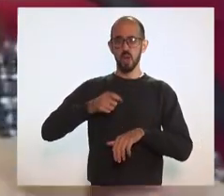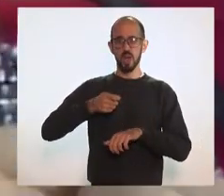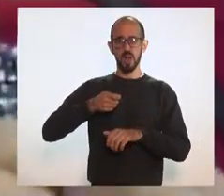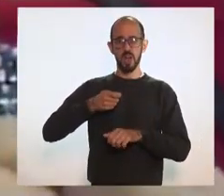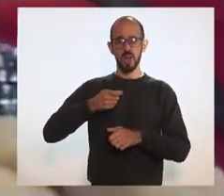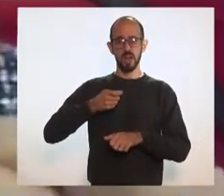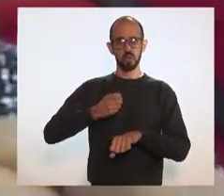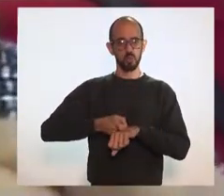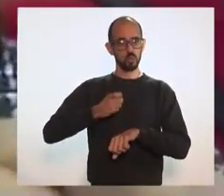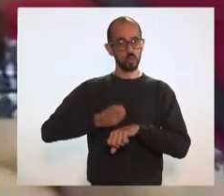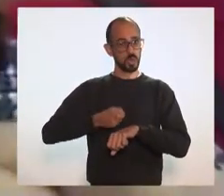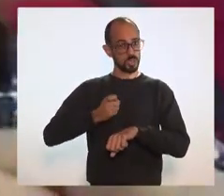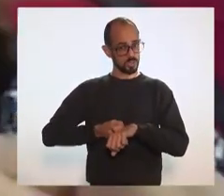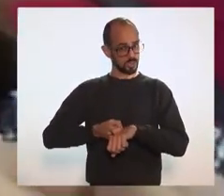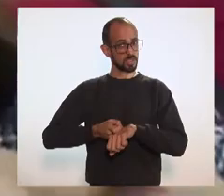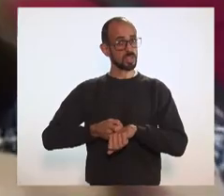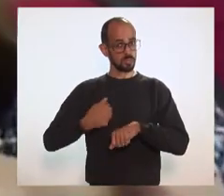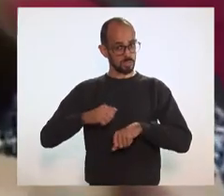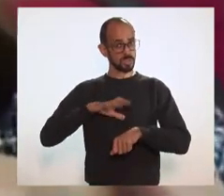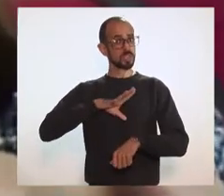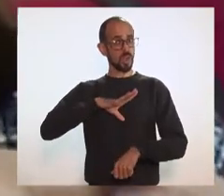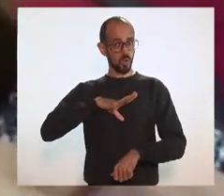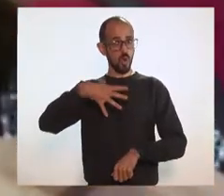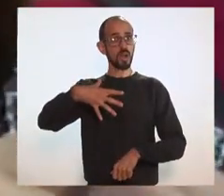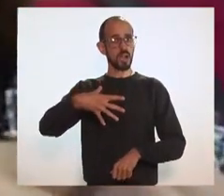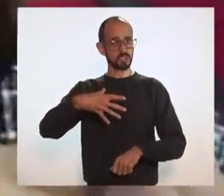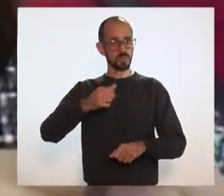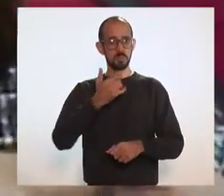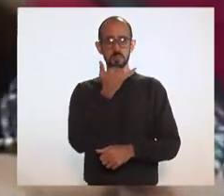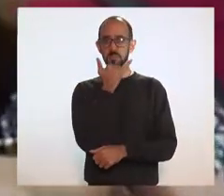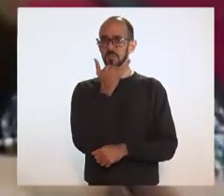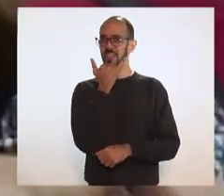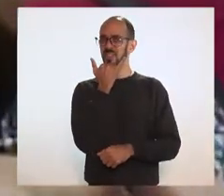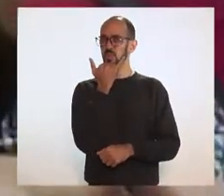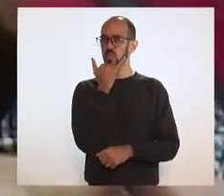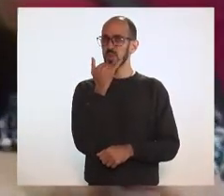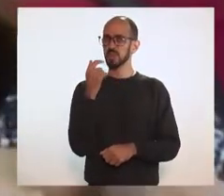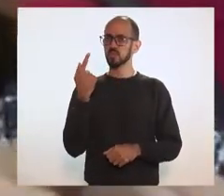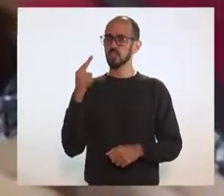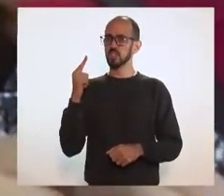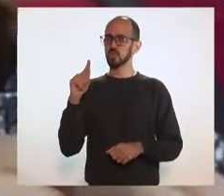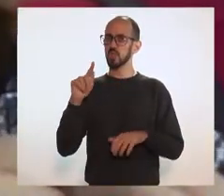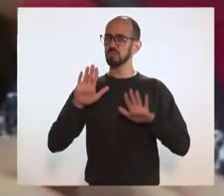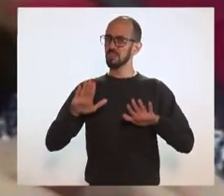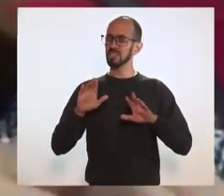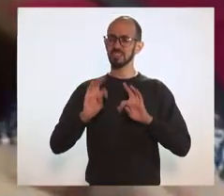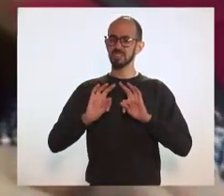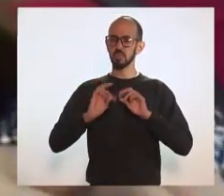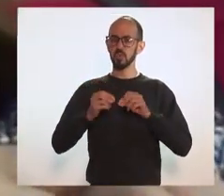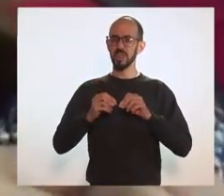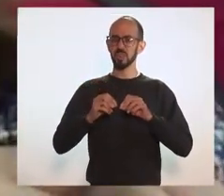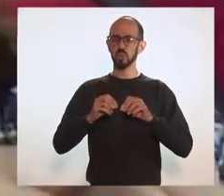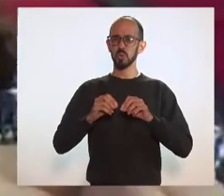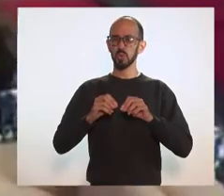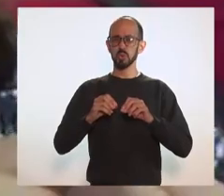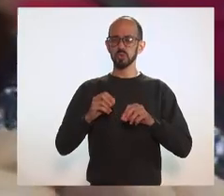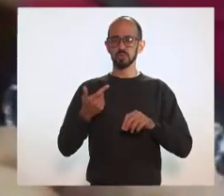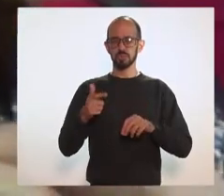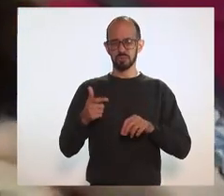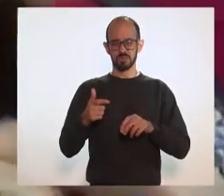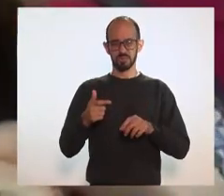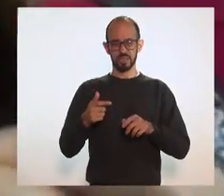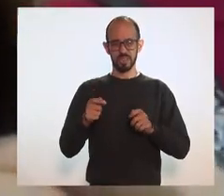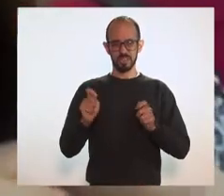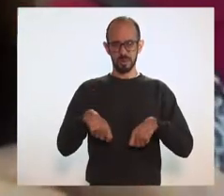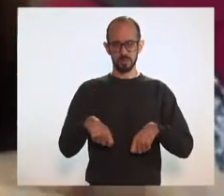tomar essa decisão. Me perdoem os gestores, nem todos os gestores têm essa aptidão.